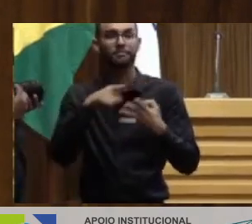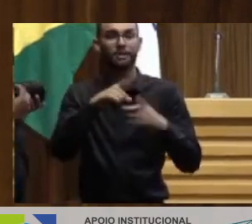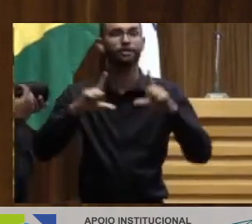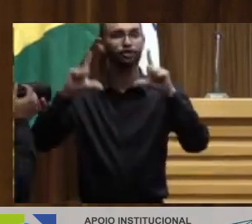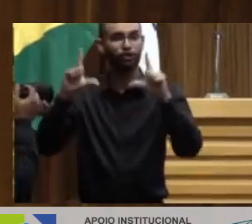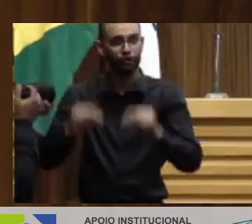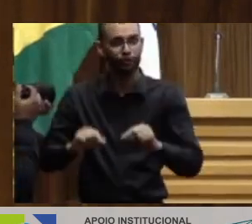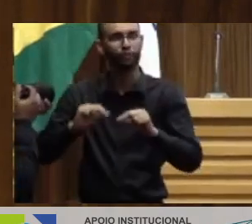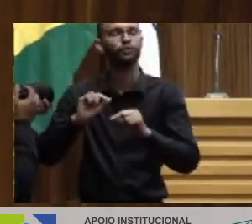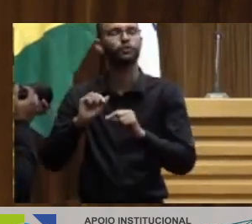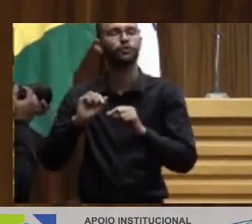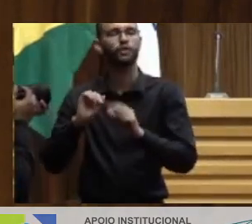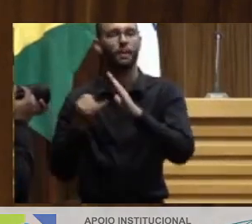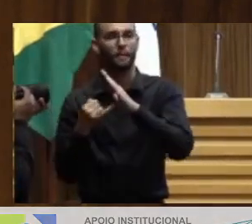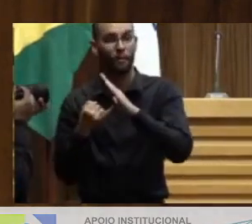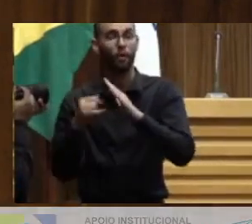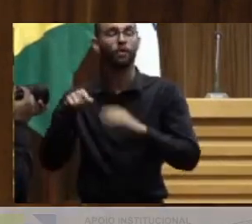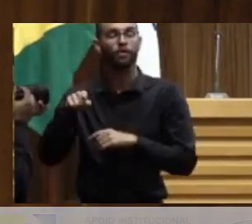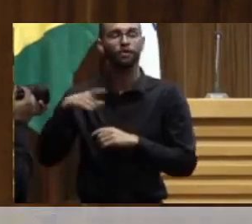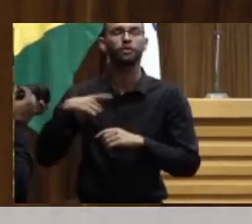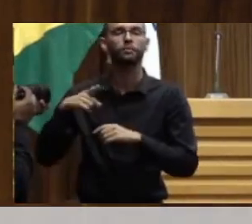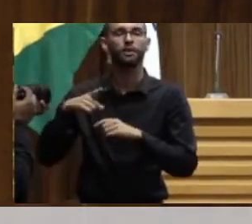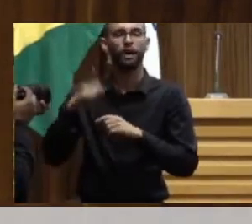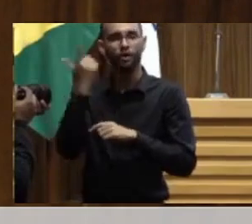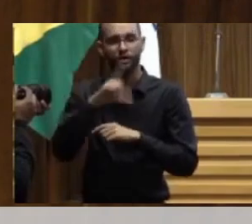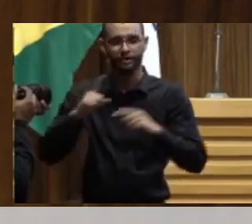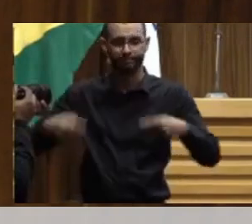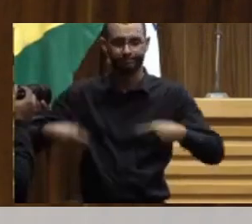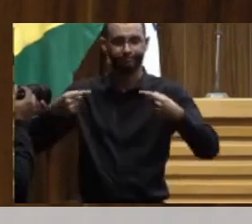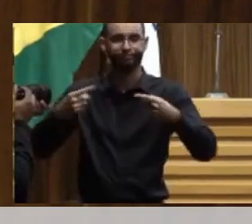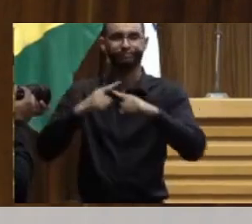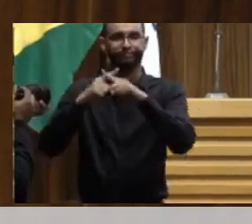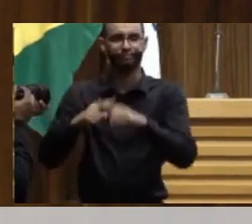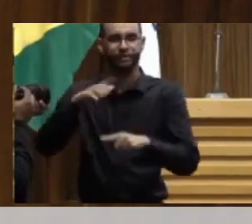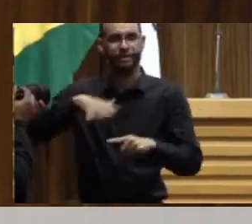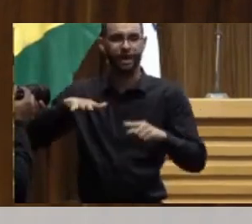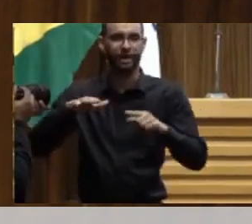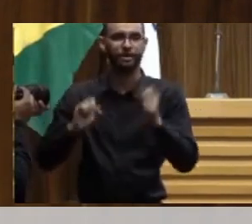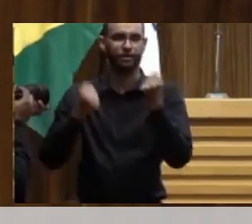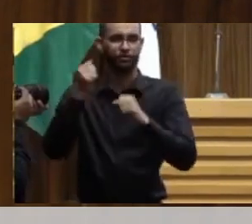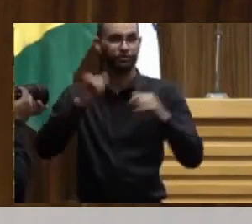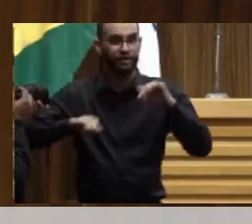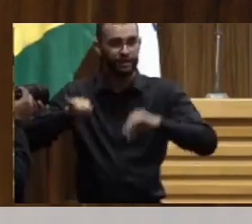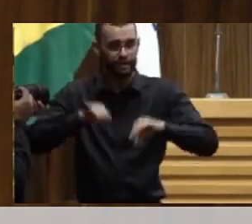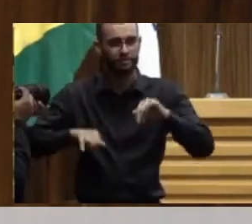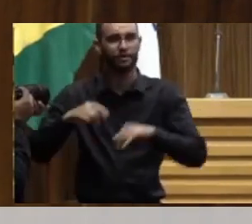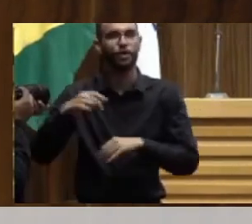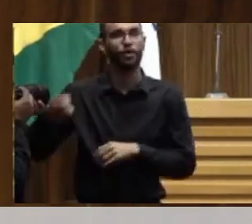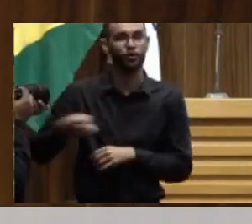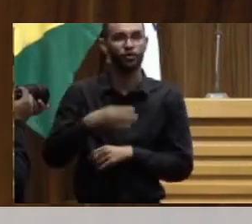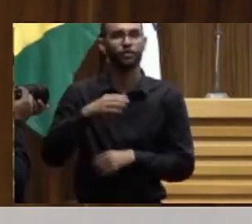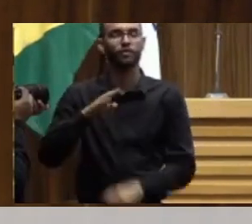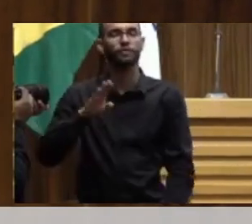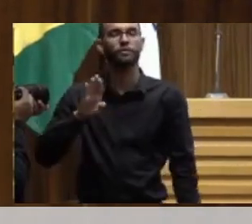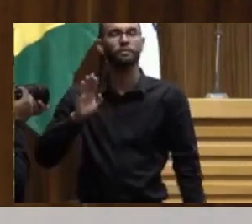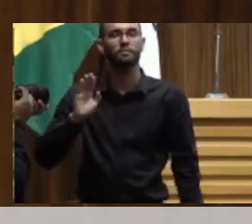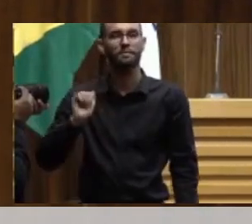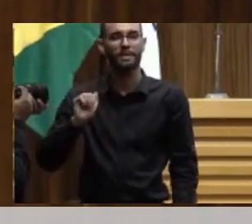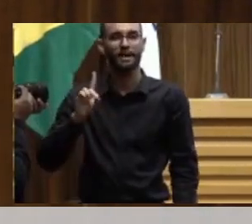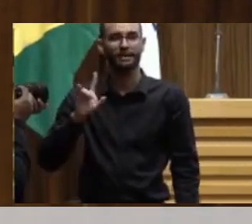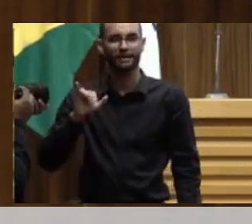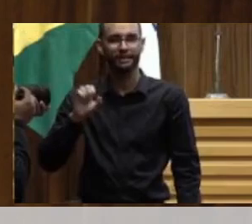IPI, para dar competitividade para a indústria química. O PADIS, o novo PADIS,